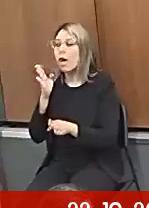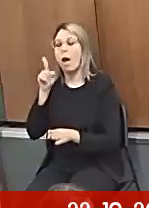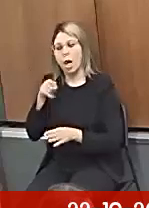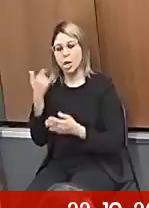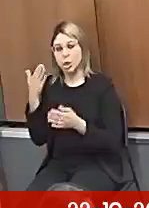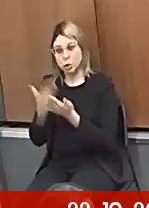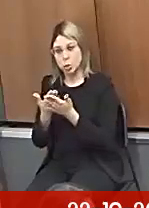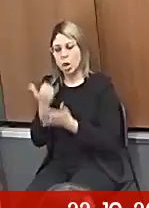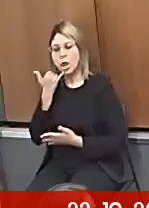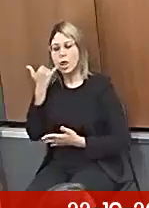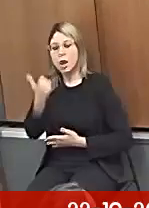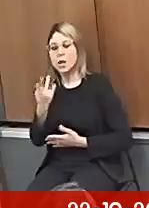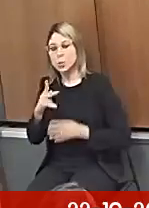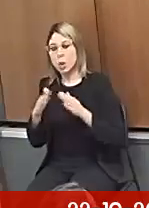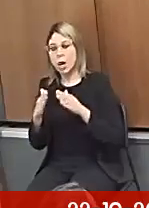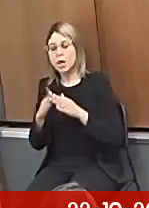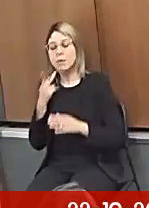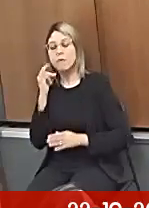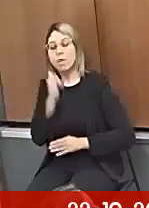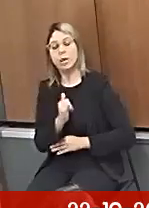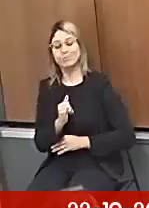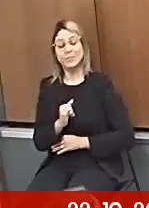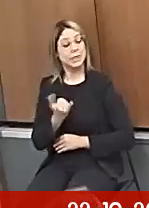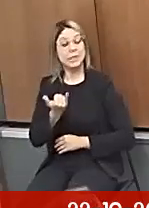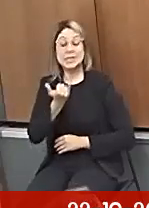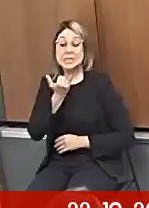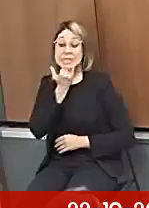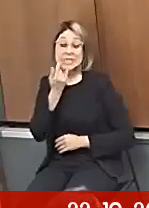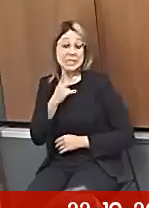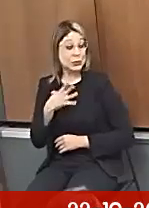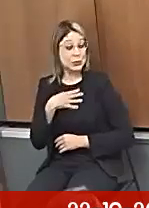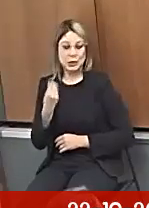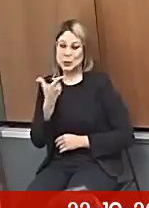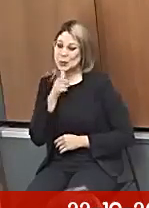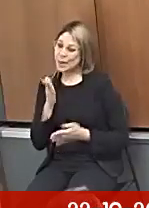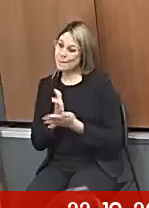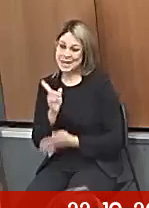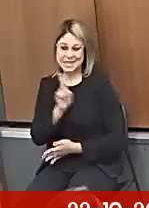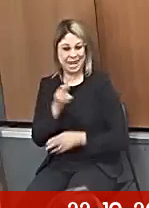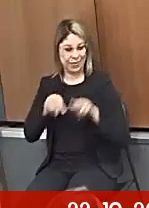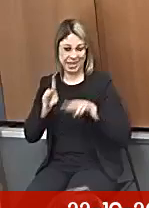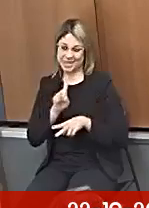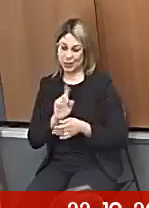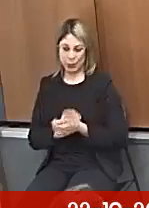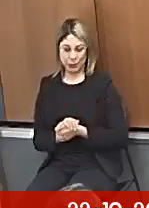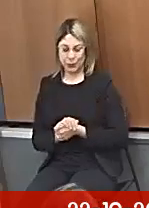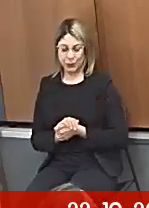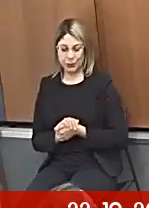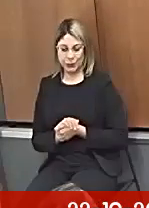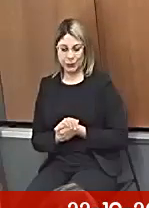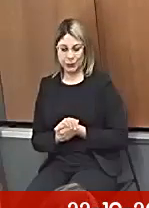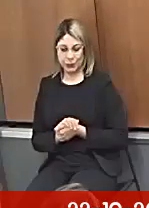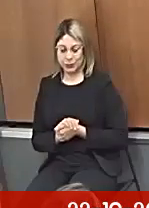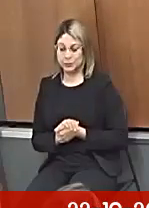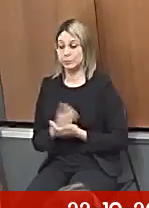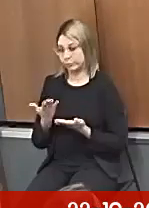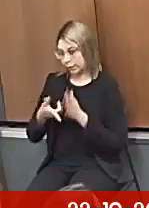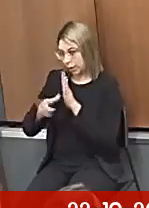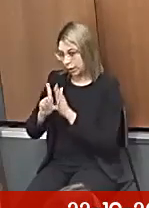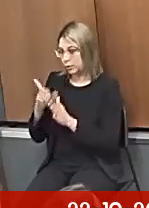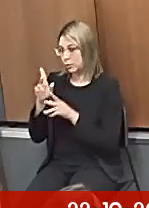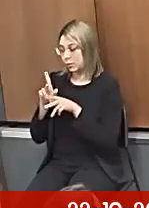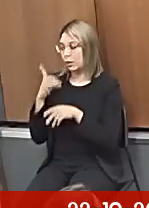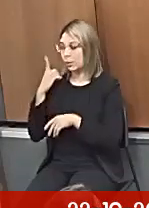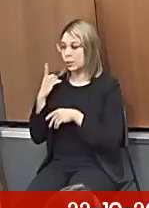ligue na sua casa para dizer: olha, o seu filho, infelizmente, não conseguiu passar na avaliação. Disse muito bem o deputado